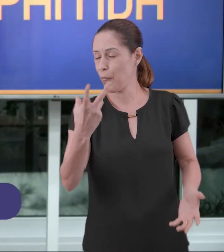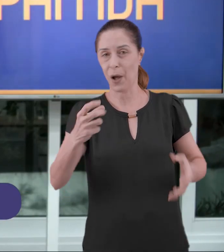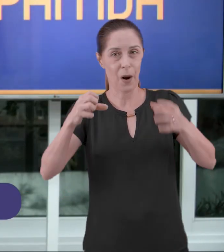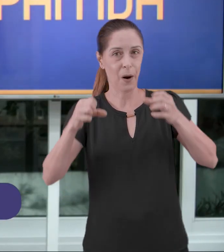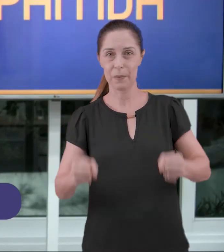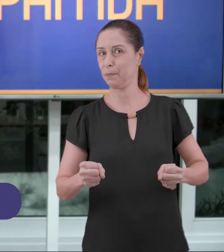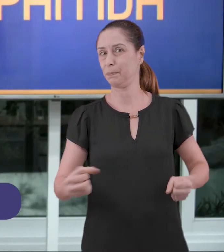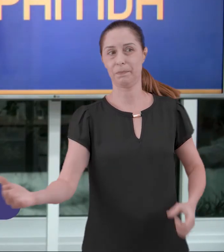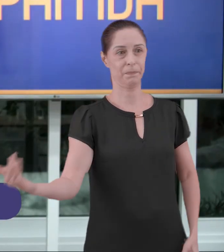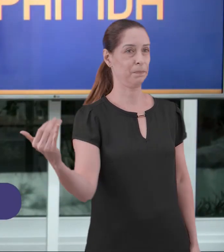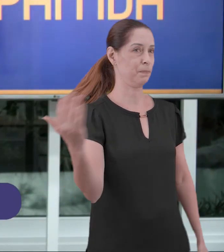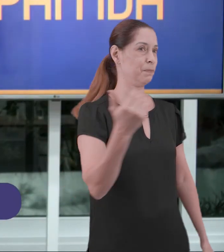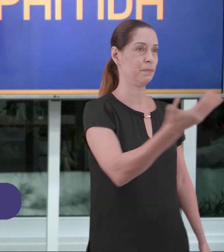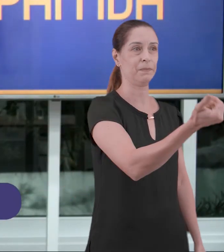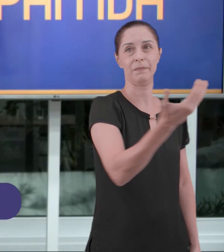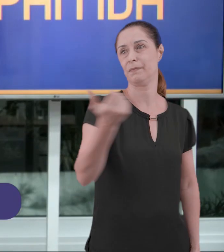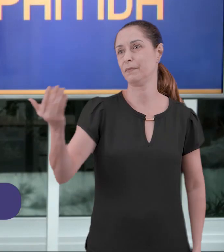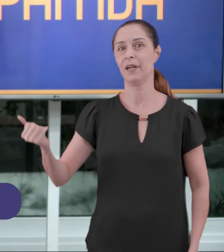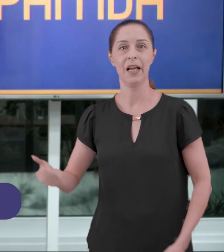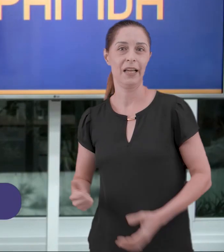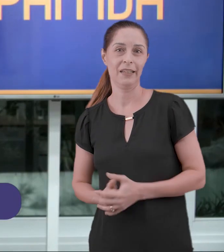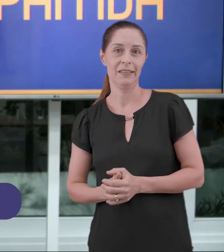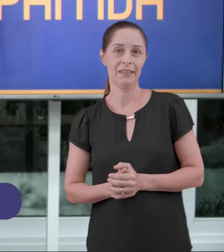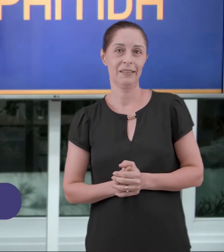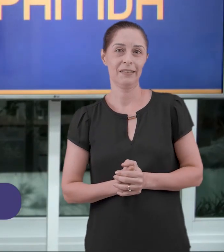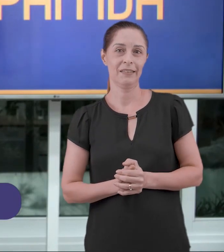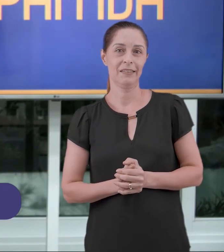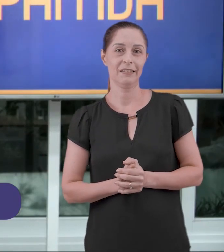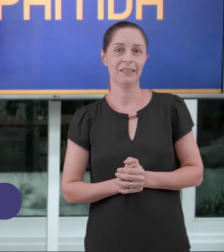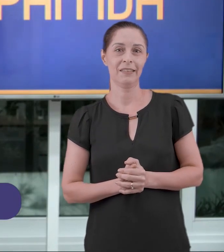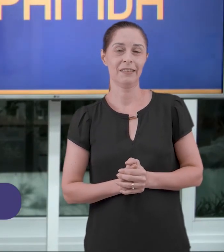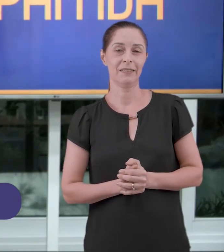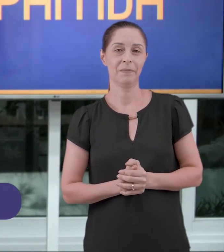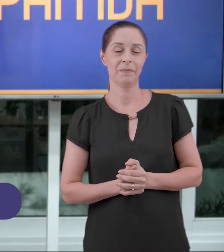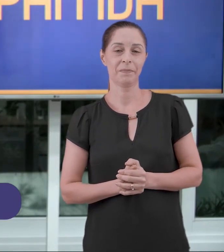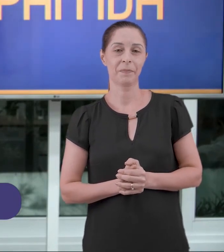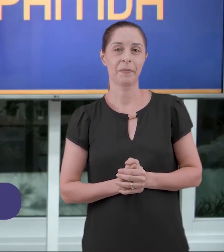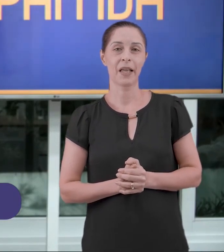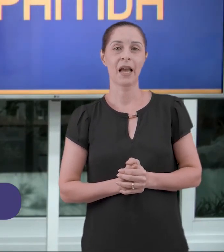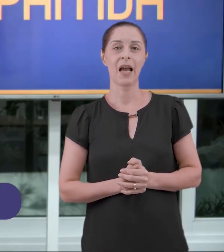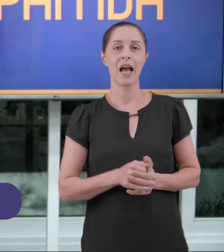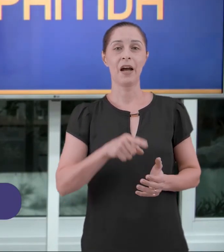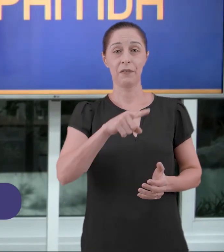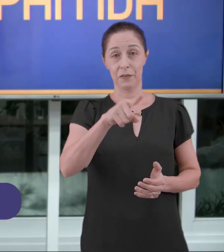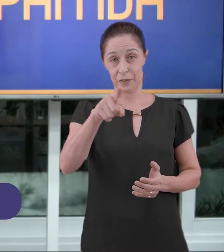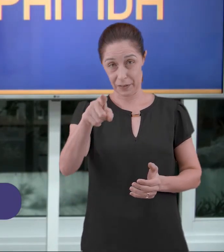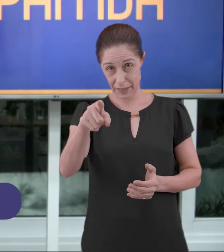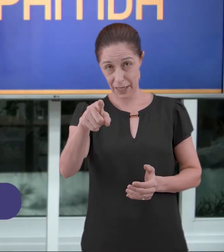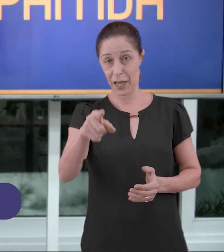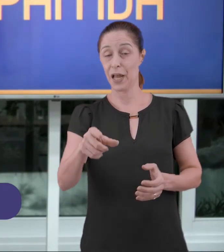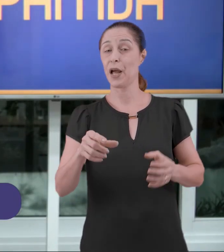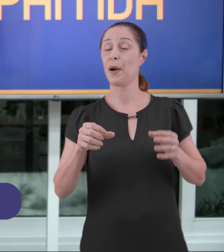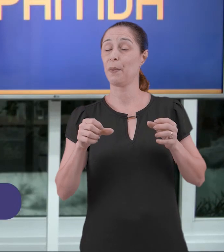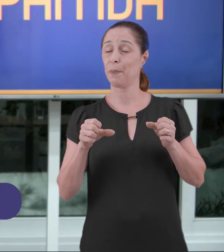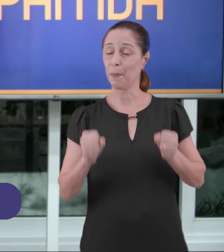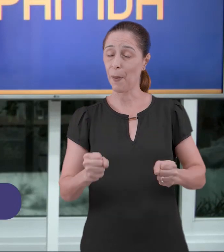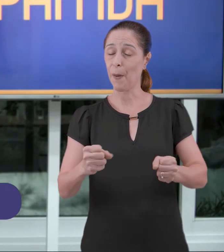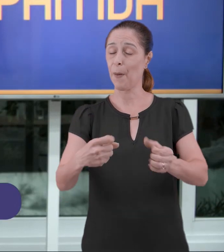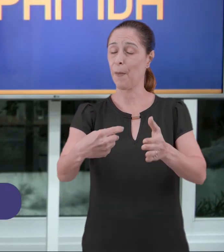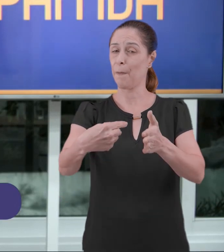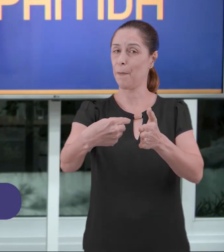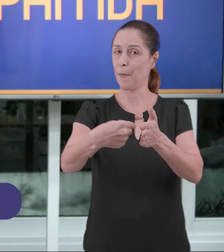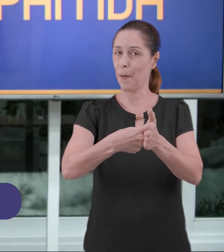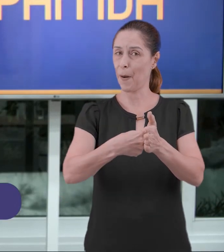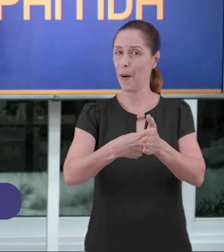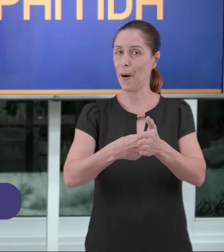qualquer momento, né? E por isso que a gente abre hoje a conferência. Eu quero lembrar você que pode mandar sua pergunta ainda. Estamos chegando quase ao